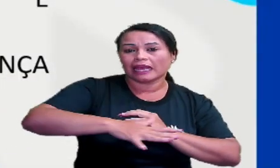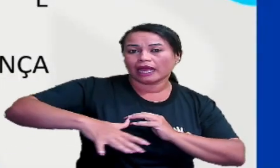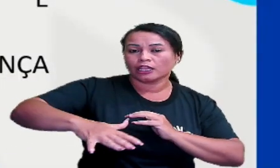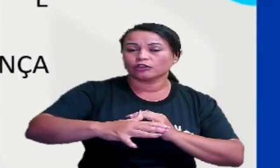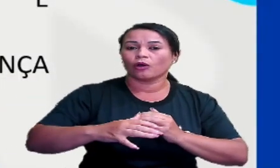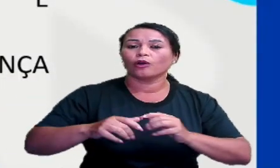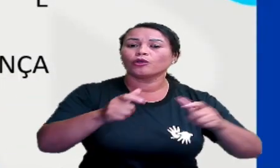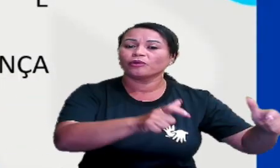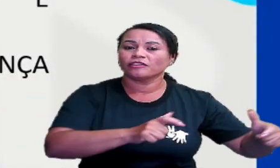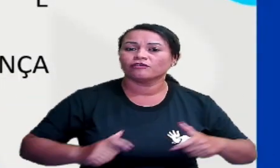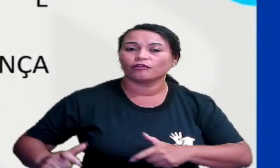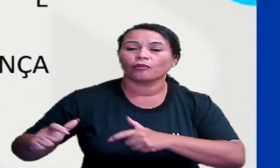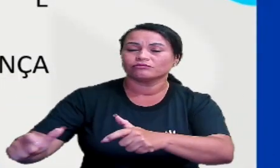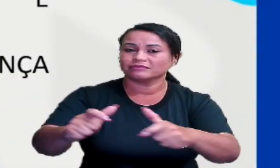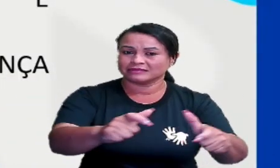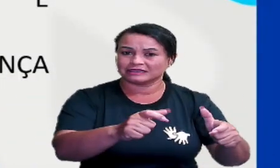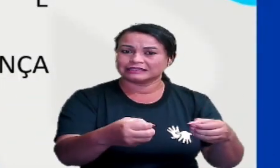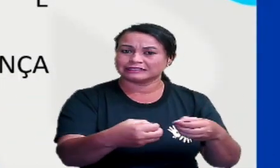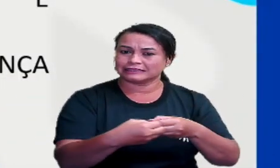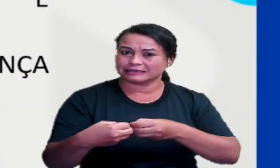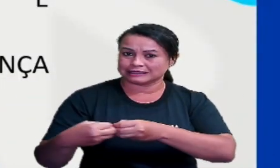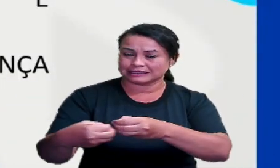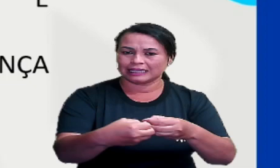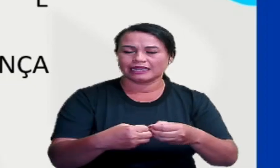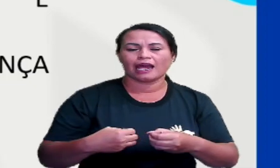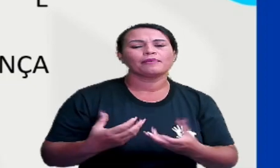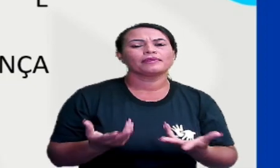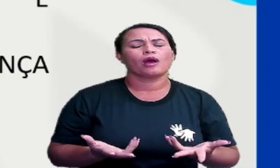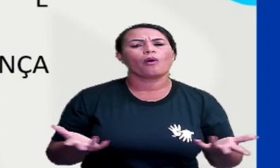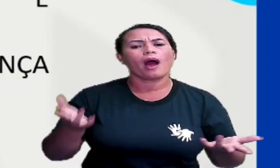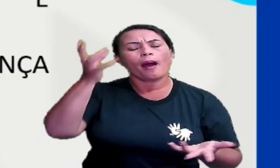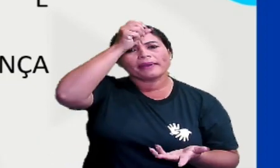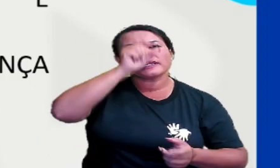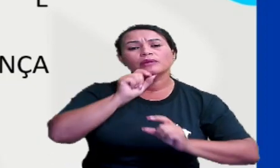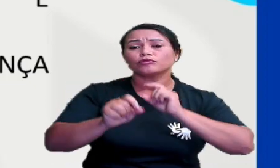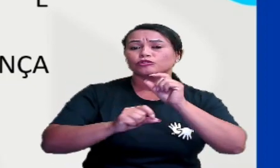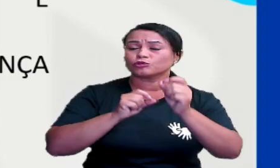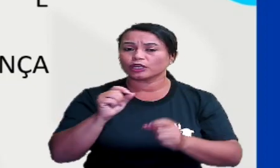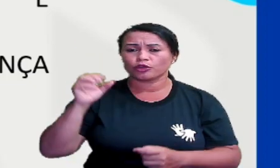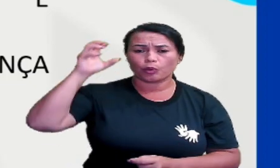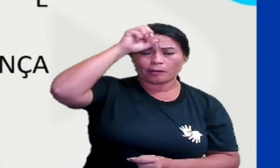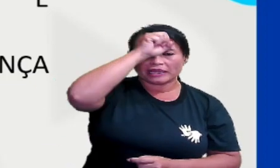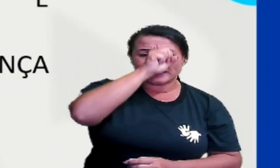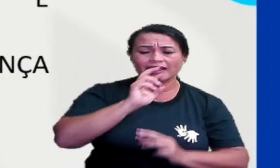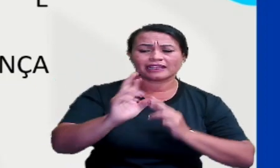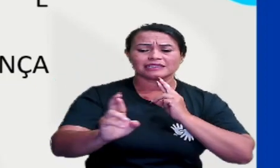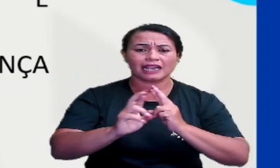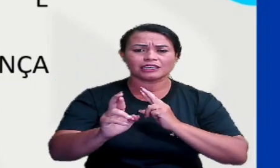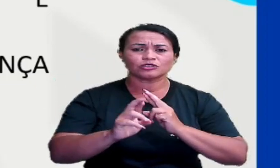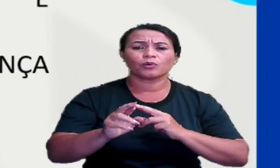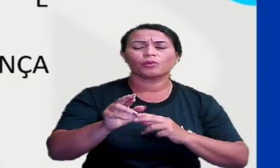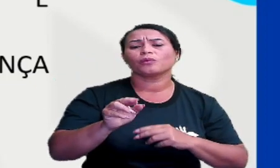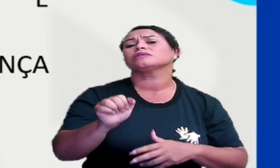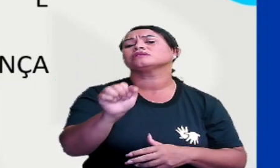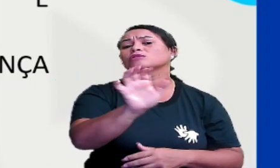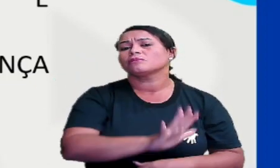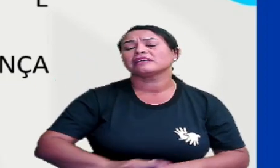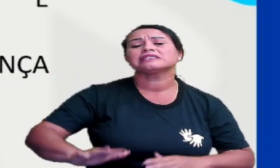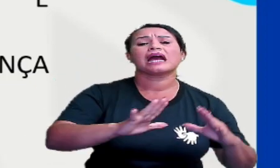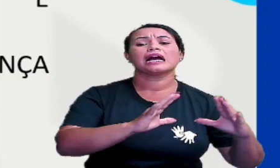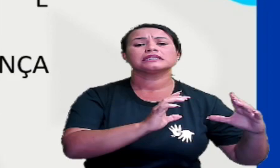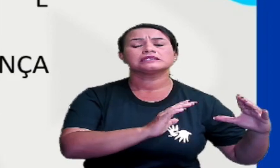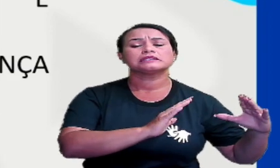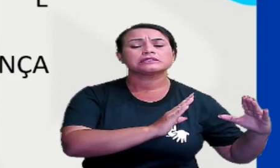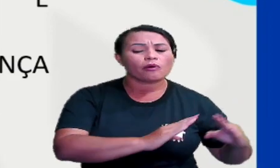fronteira. Nossa expectativa de aprendizagem, compreender as relações espaciais, que são